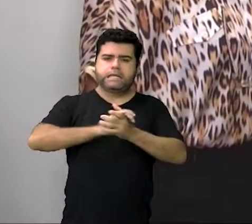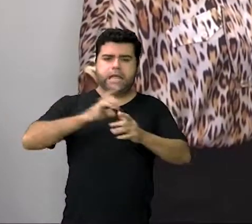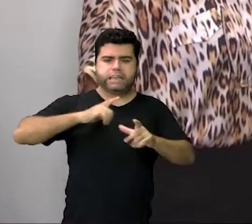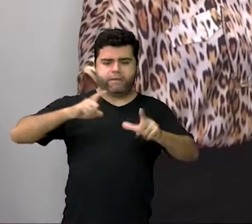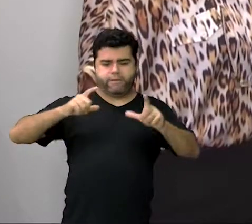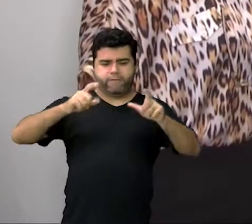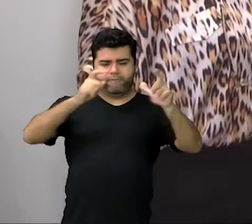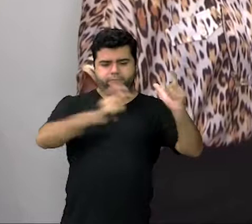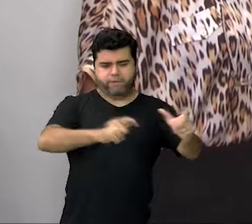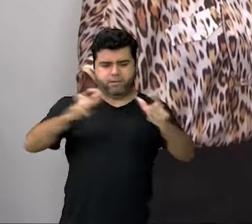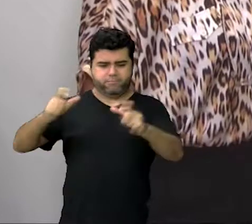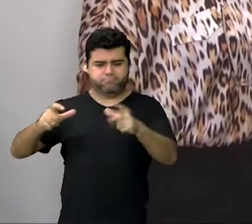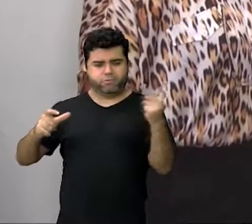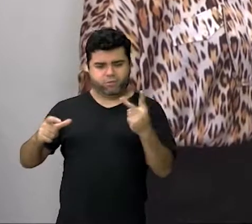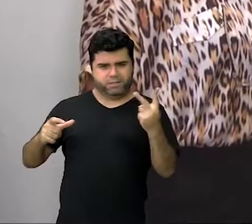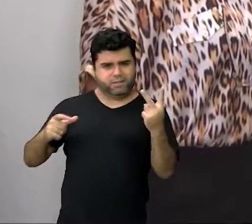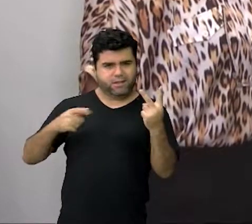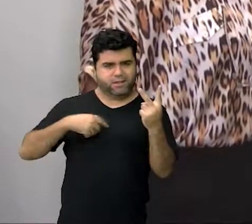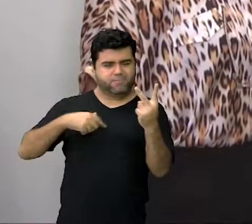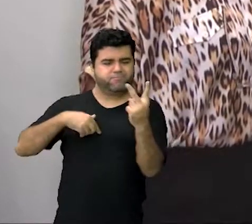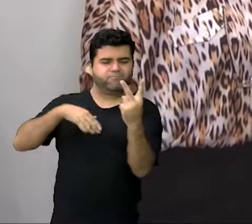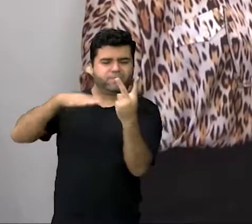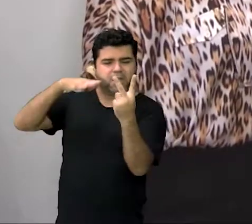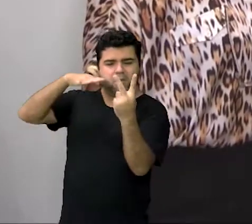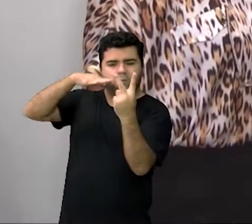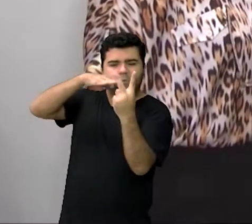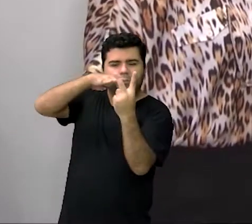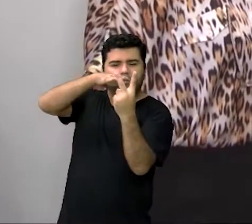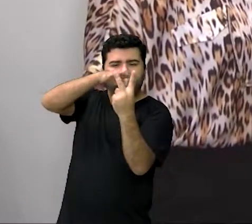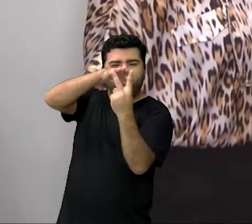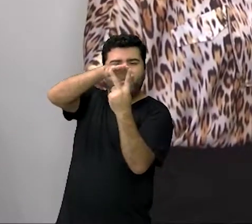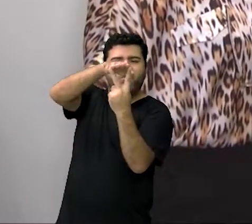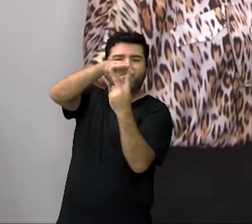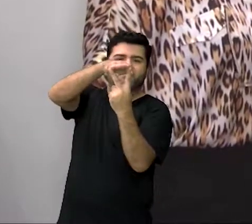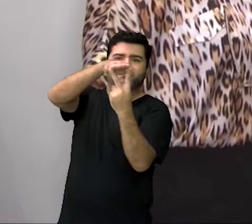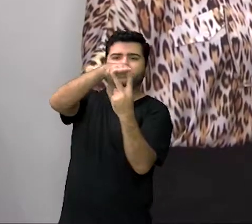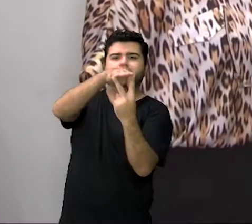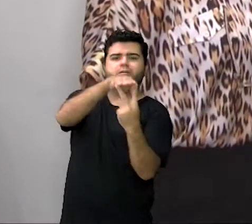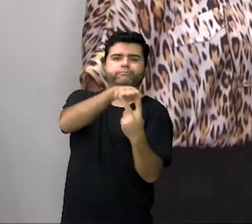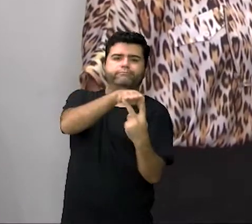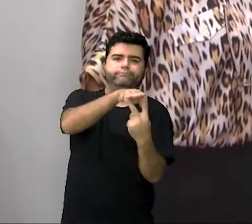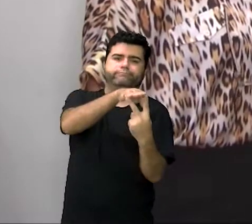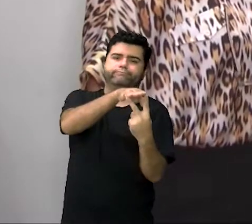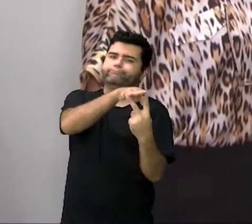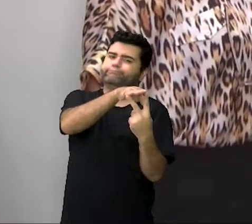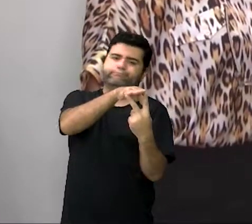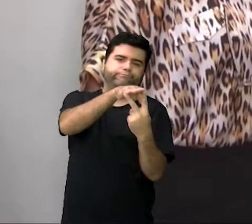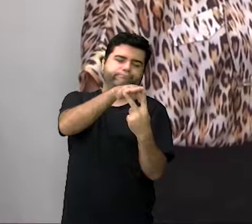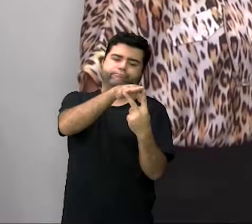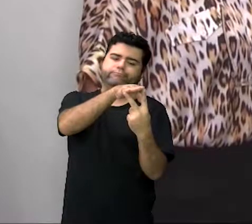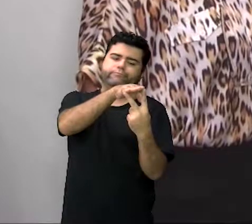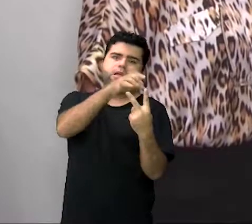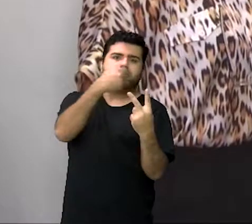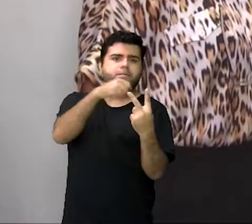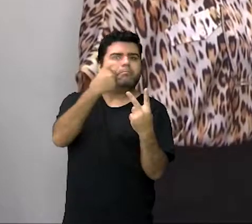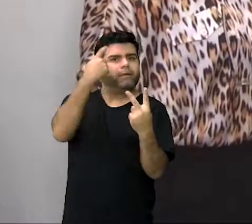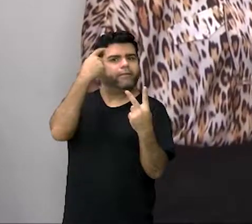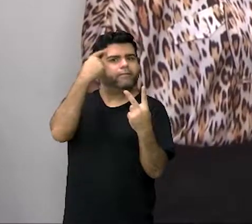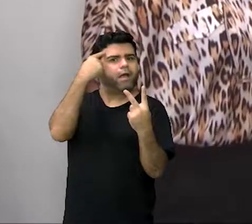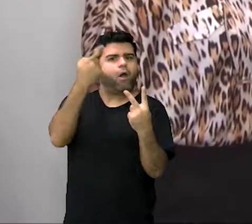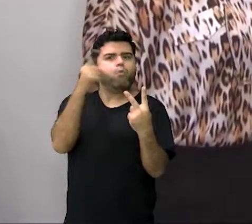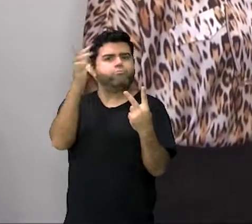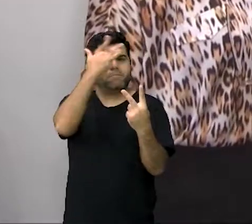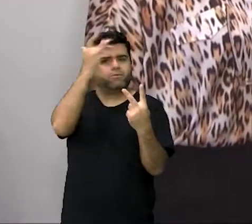para dois carros, a gente não usar aquela vaga só para o meu carro. Eu tenho que usar a vaga e pensar no outro que vai vir